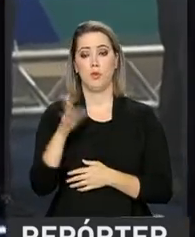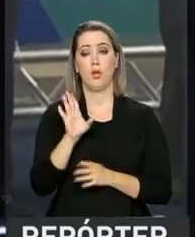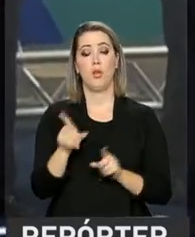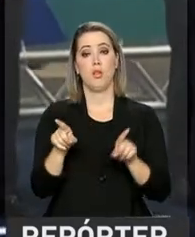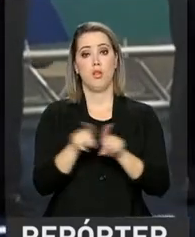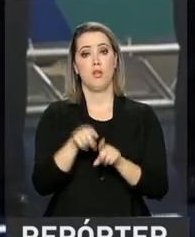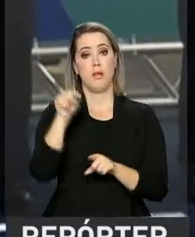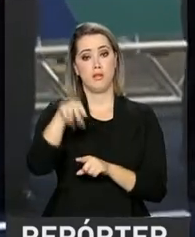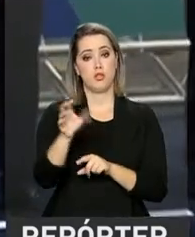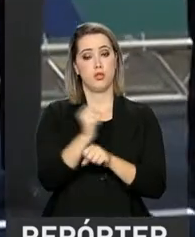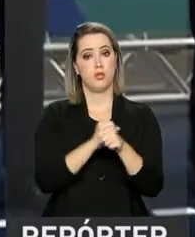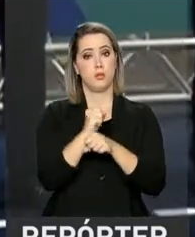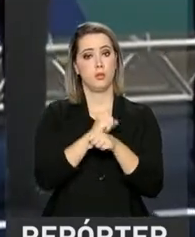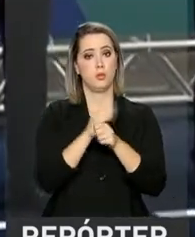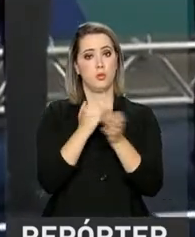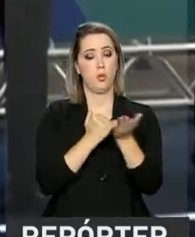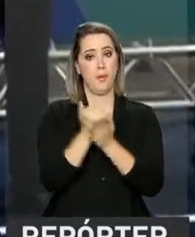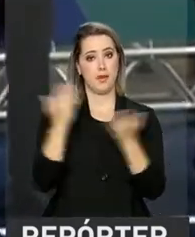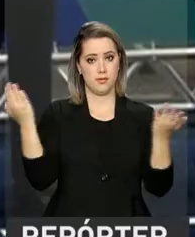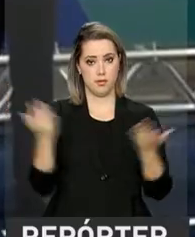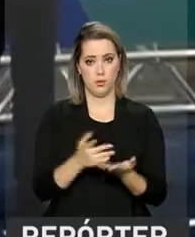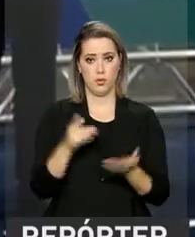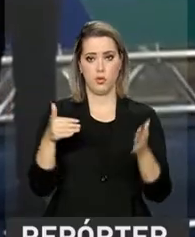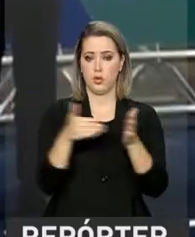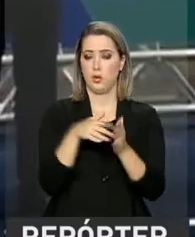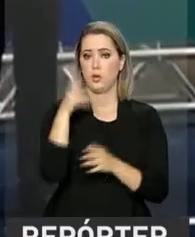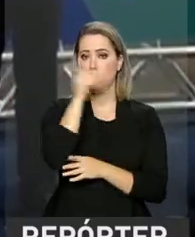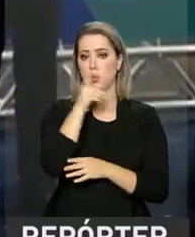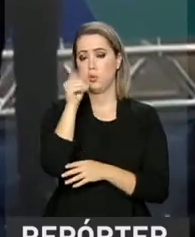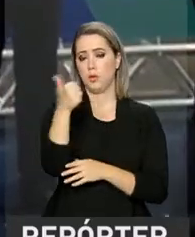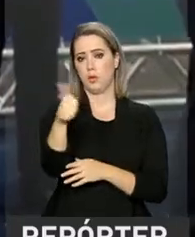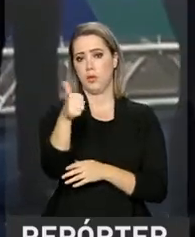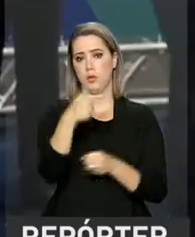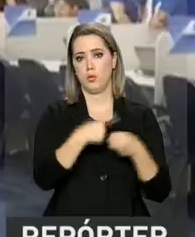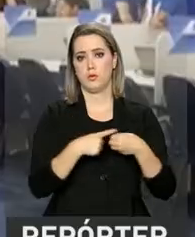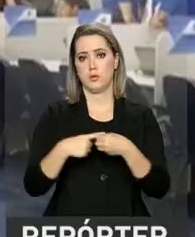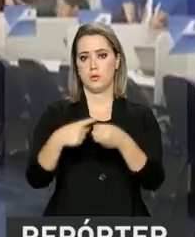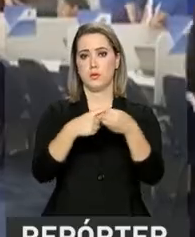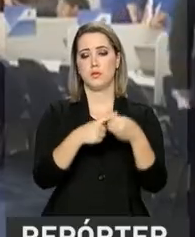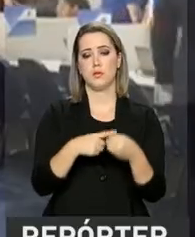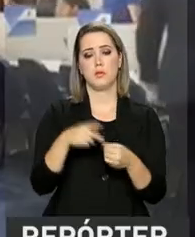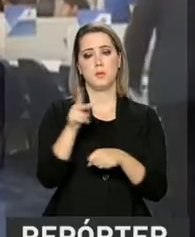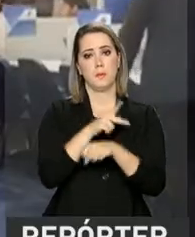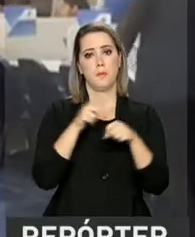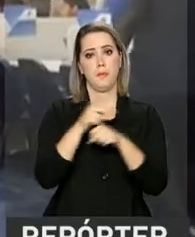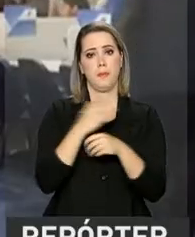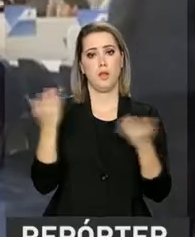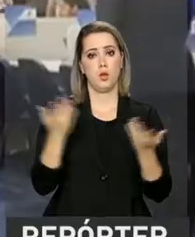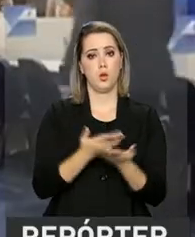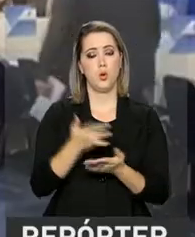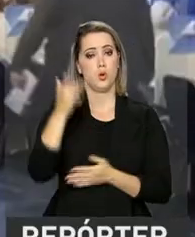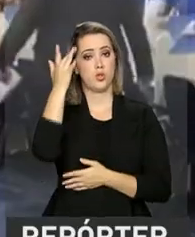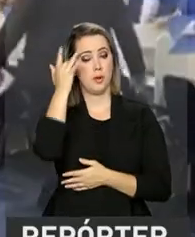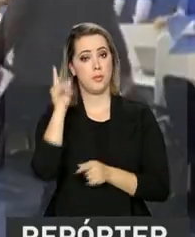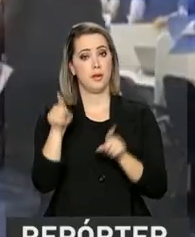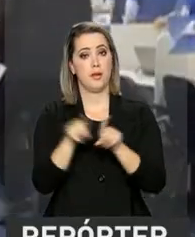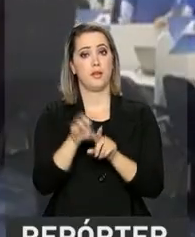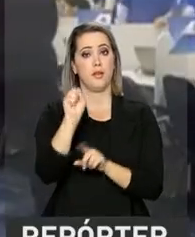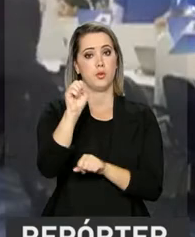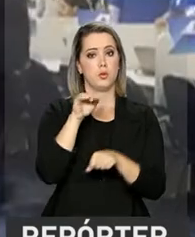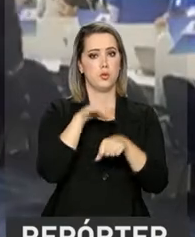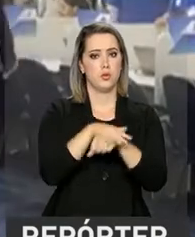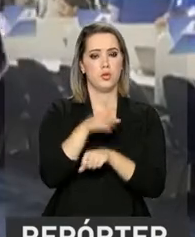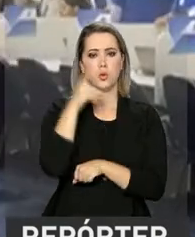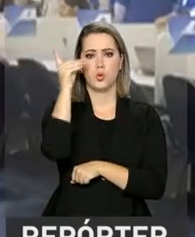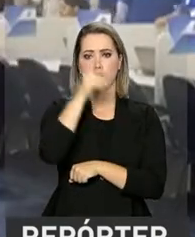caixa 2017 começa hoje e vai até domingo em 11 cidades do país e hoje e amanhã até às oito da noite de